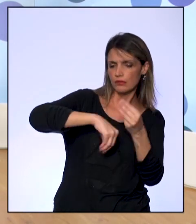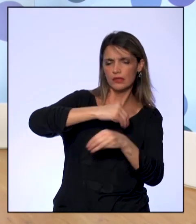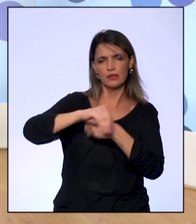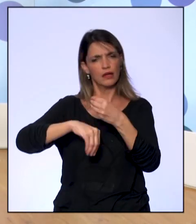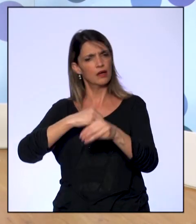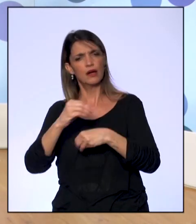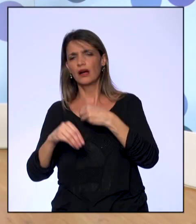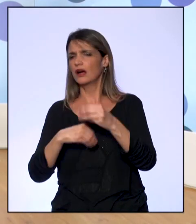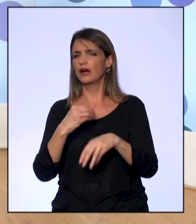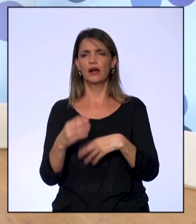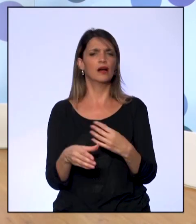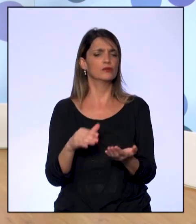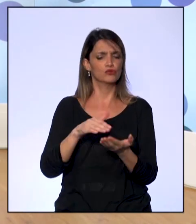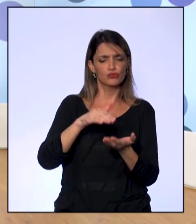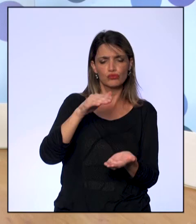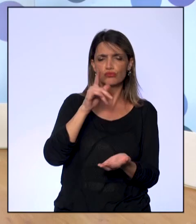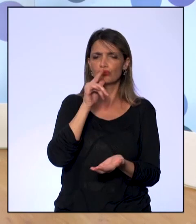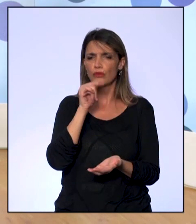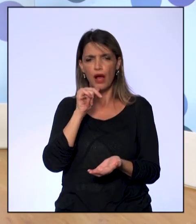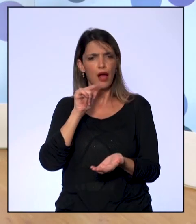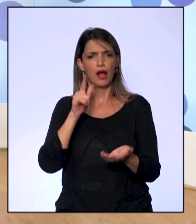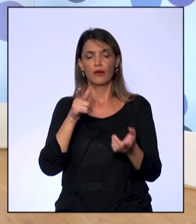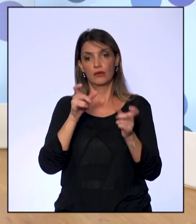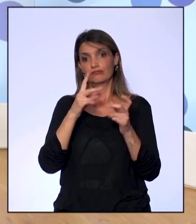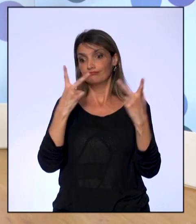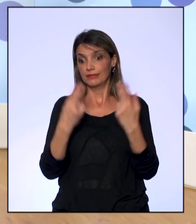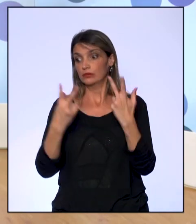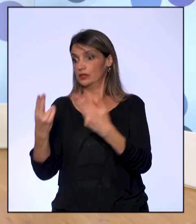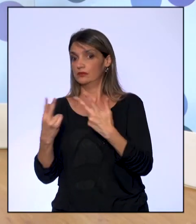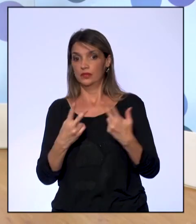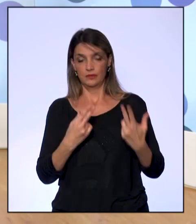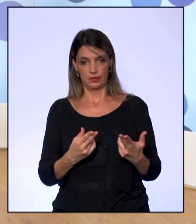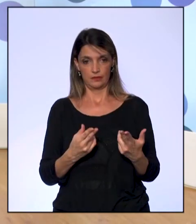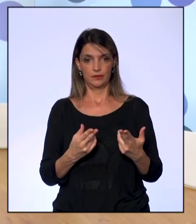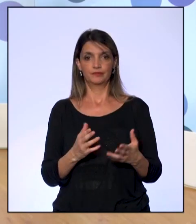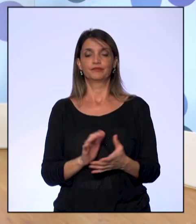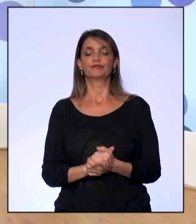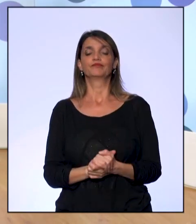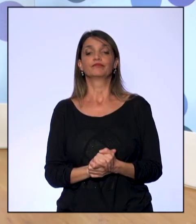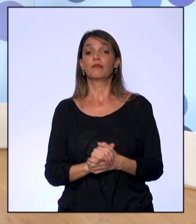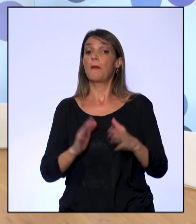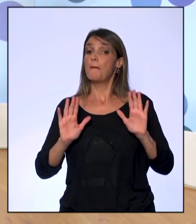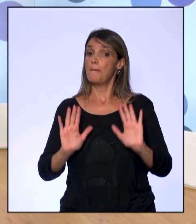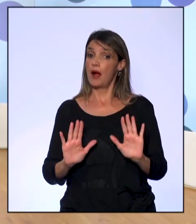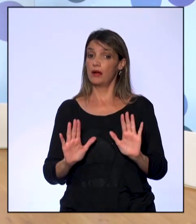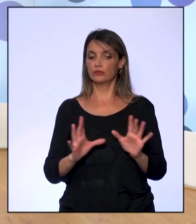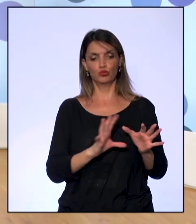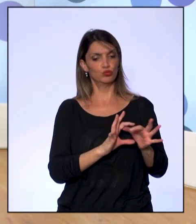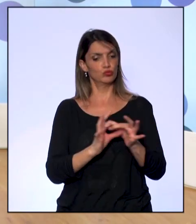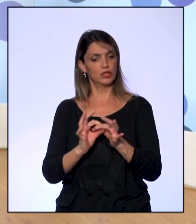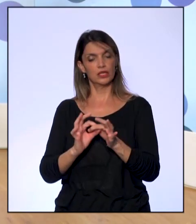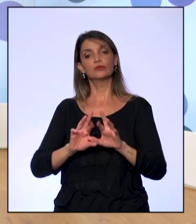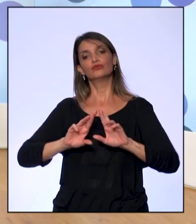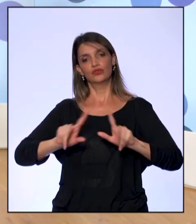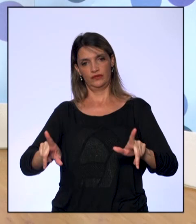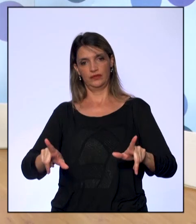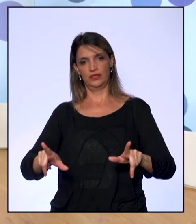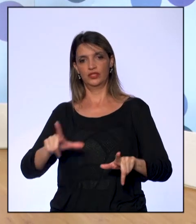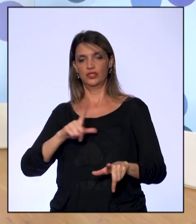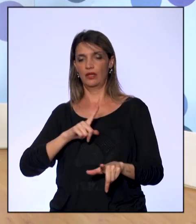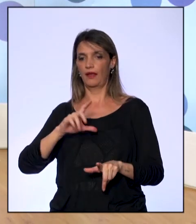fenômeno e o copo d'água e quanto ao qual ela se beber o novo contexto e sair no novo contexto nessa vem a